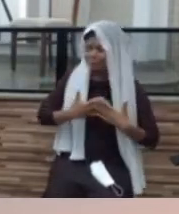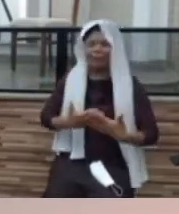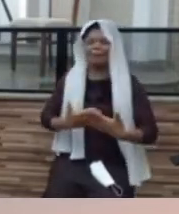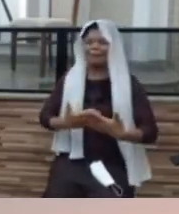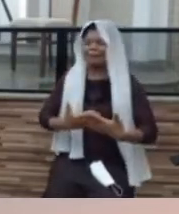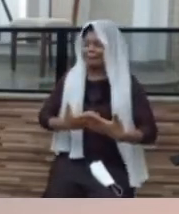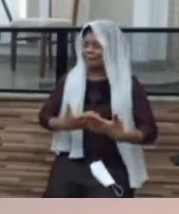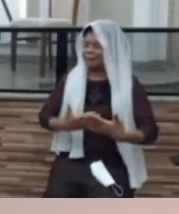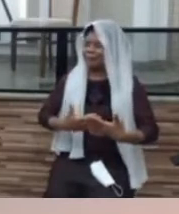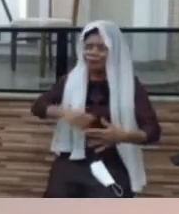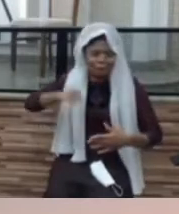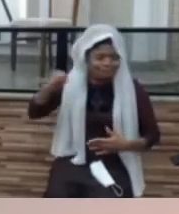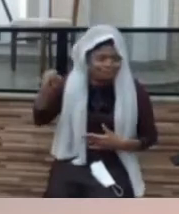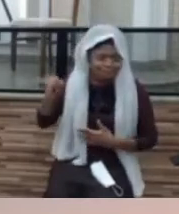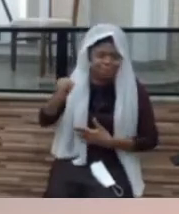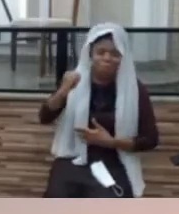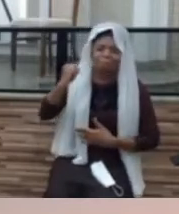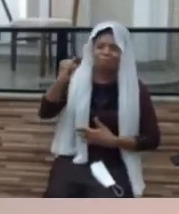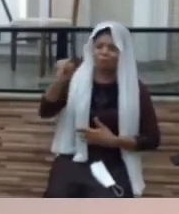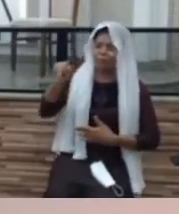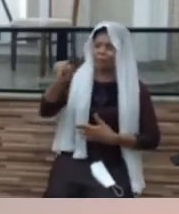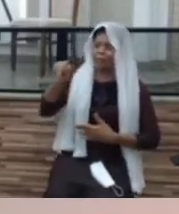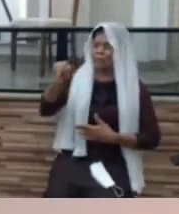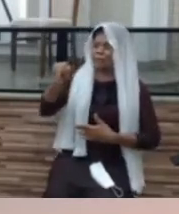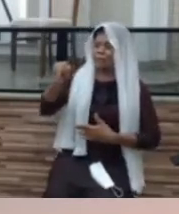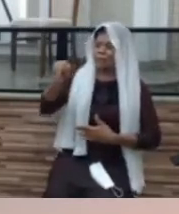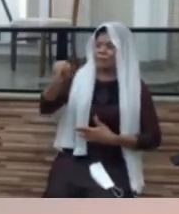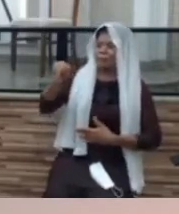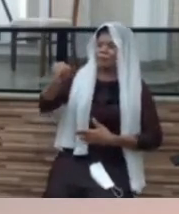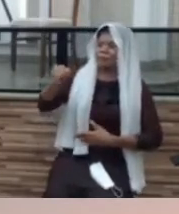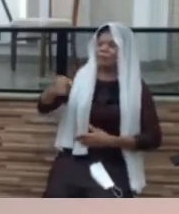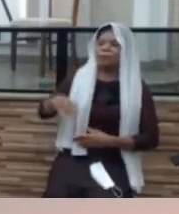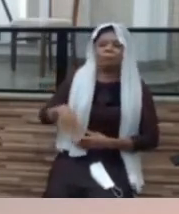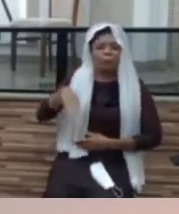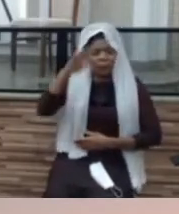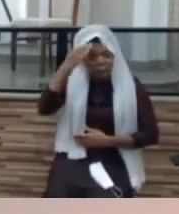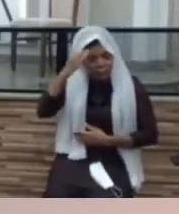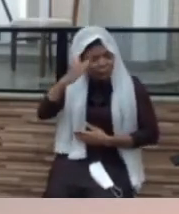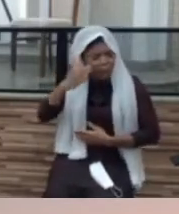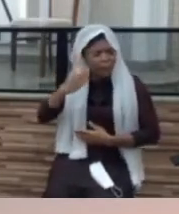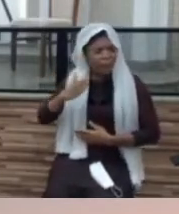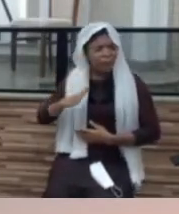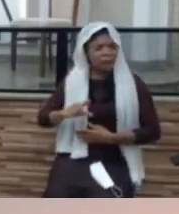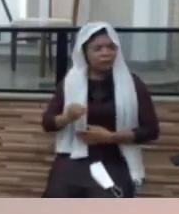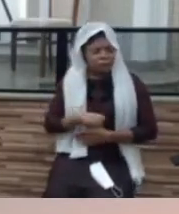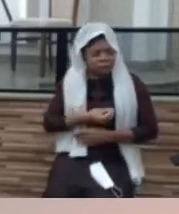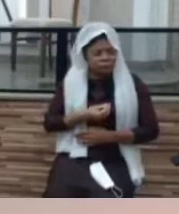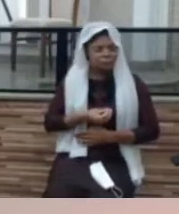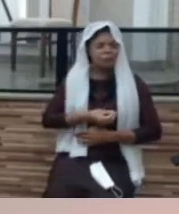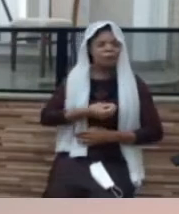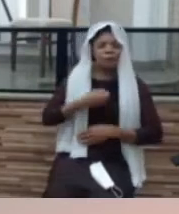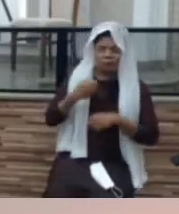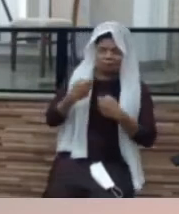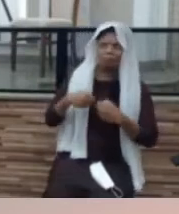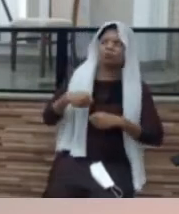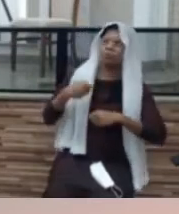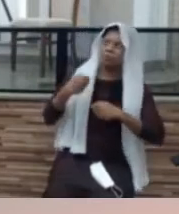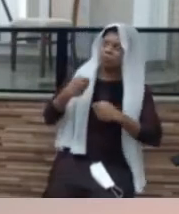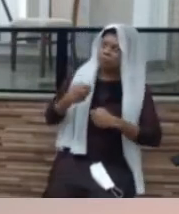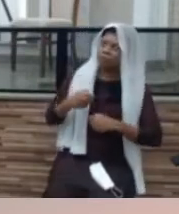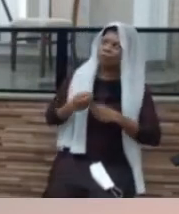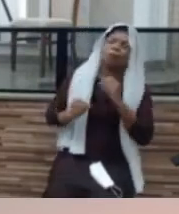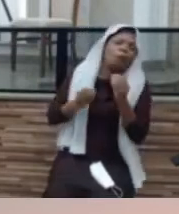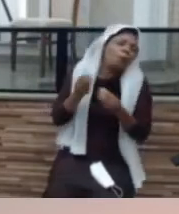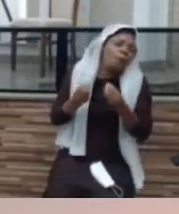a esperança, e a esperança precisa estar em nós. Entende, irmãos? Esperar no Senhor. Bendito é o nome santo do